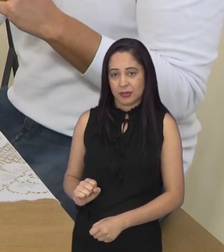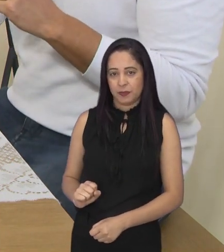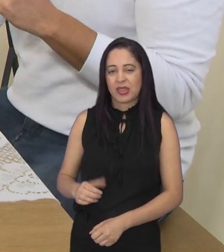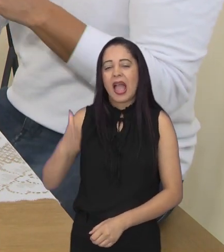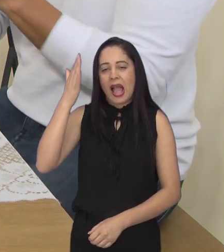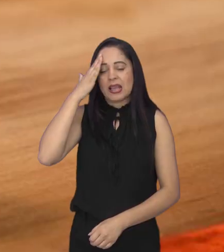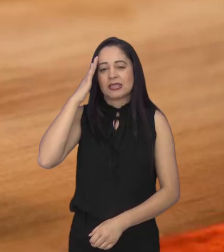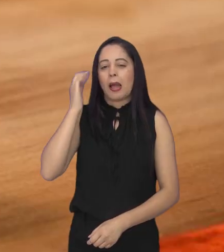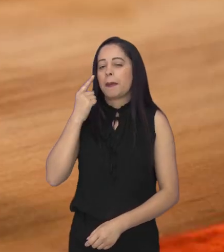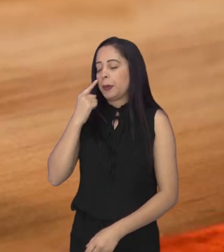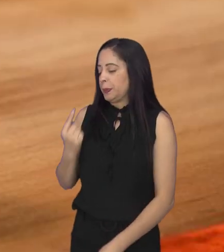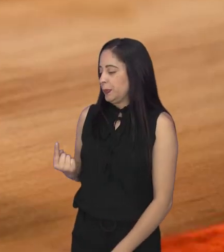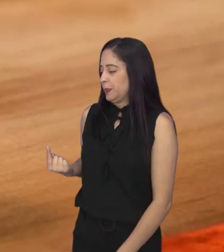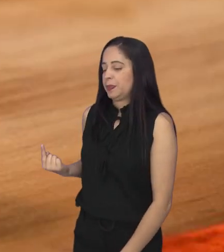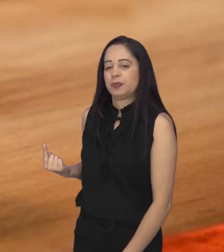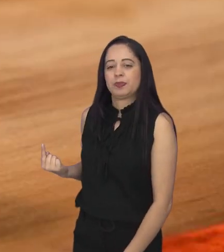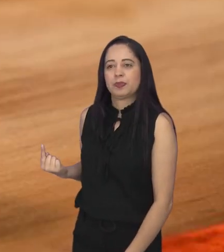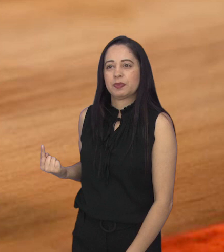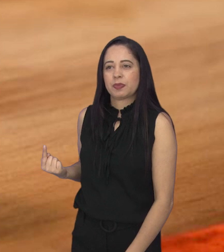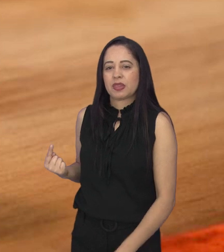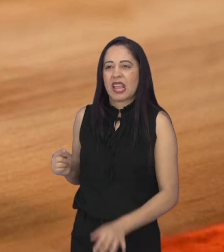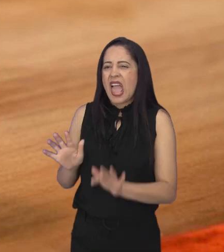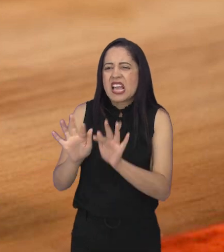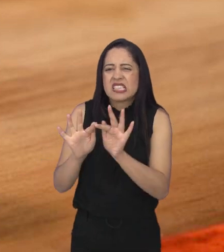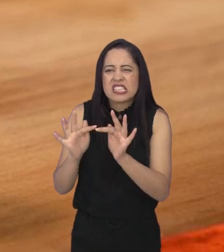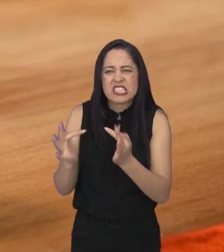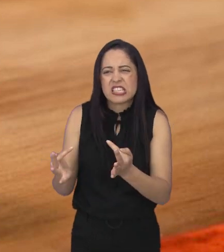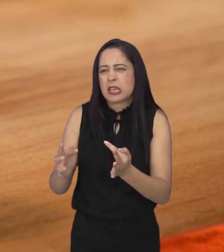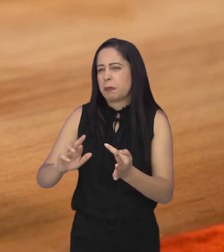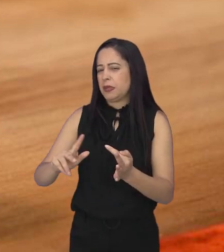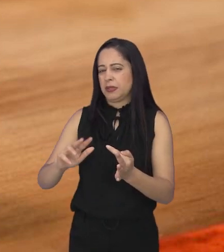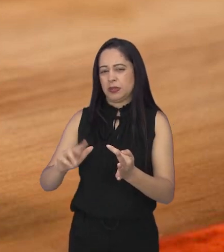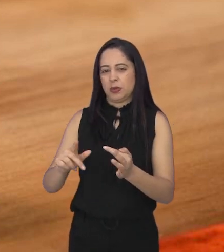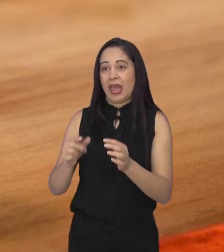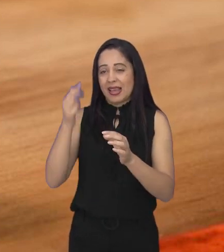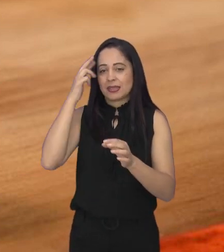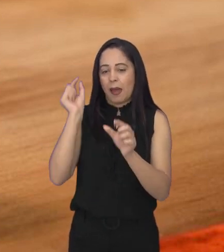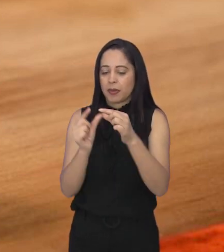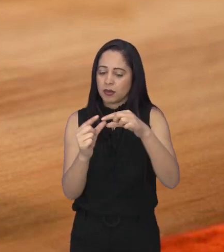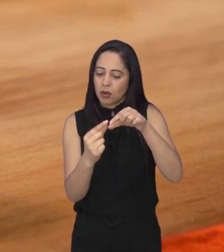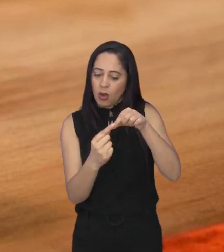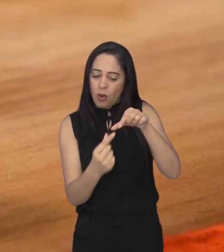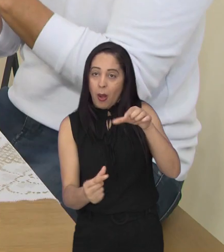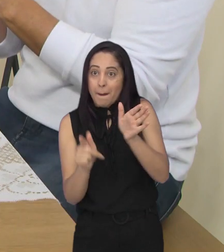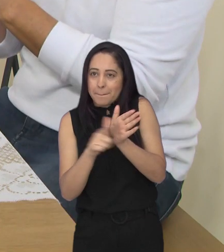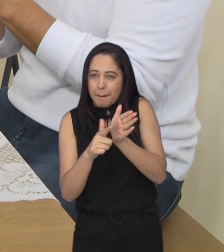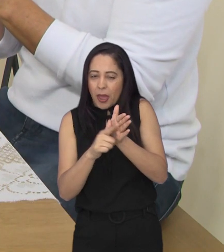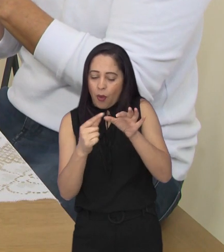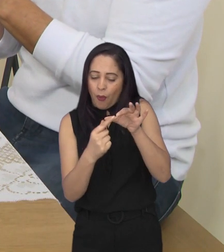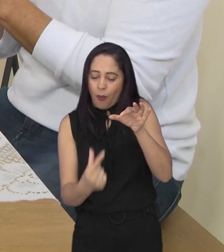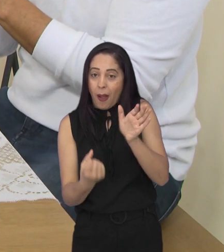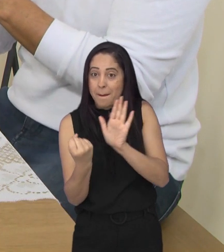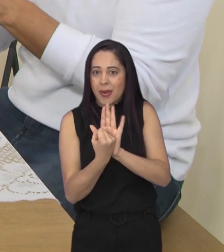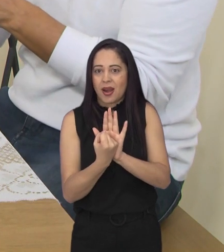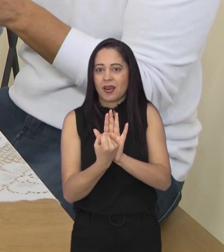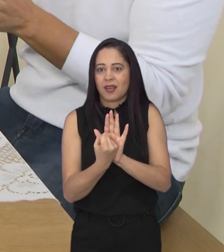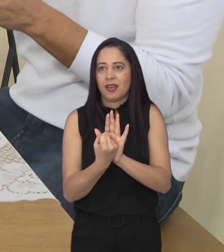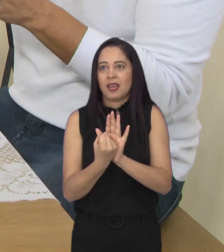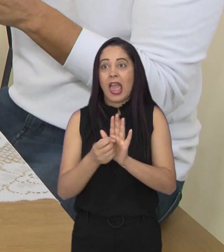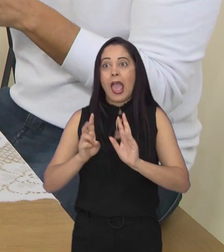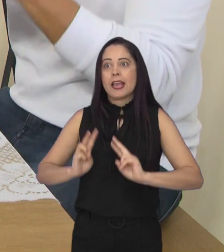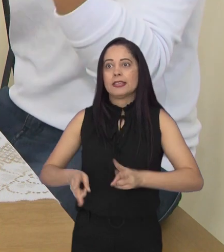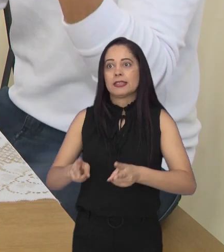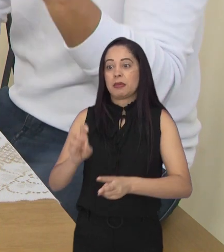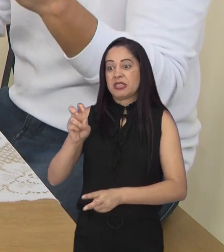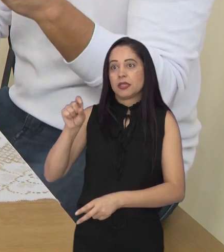essas tags, que era uma tagzinha, não era tão simples. E nenhuma gráfica fazia, tipo, eu quero 100 tags. Só rodava de